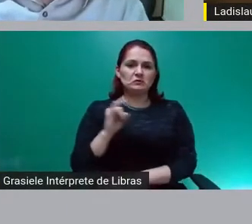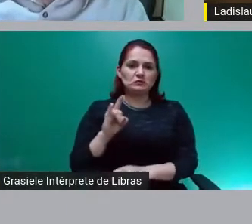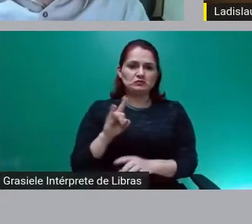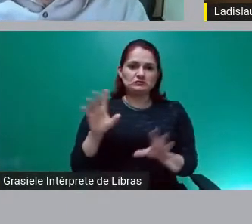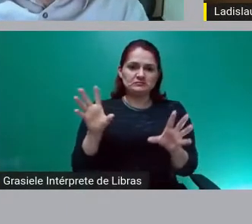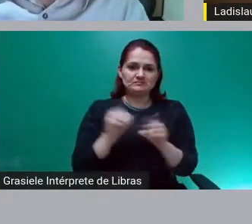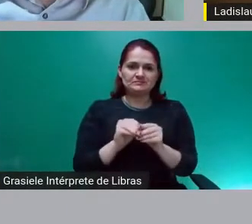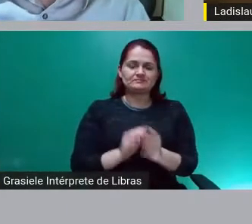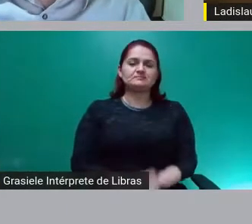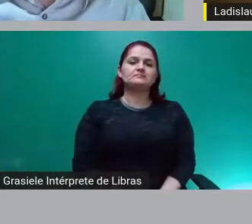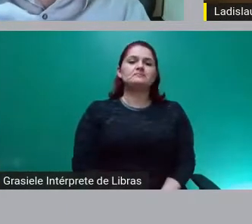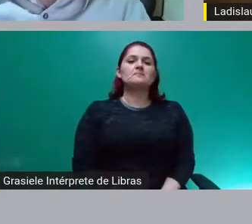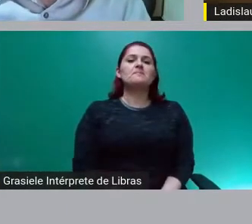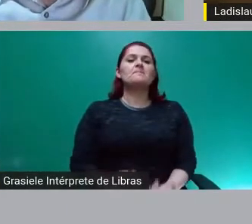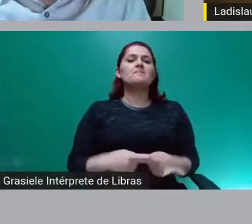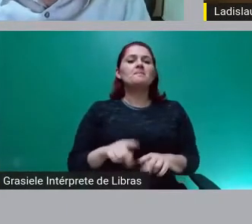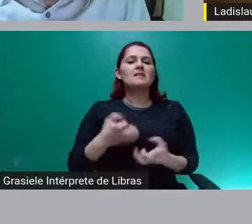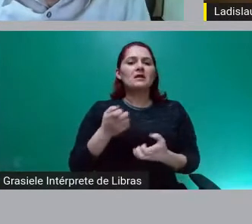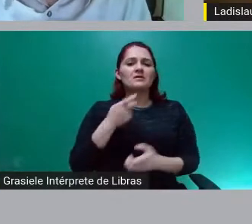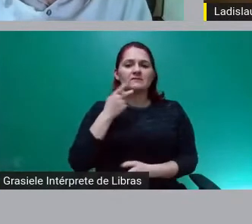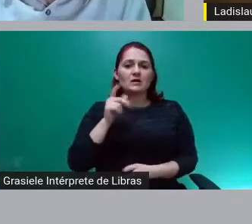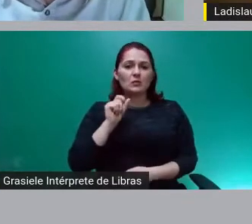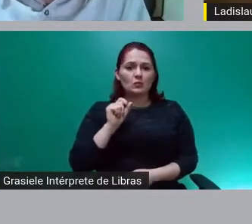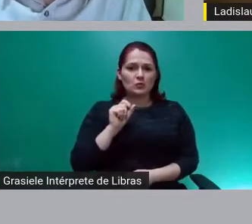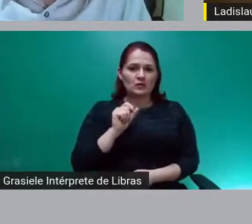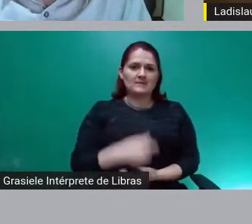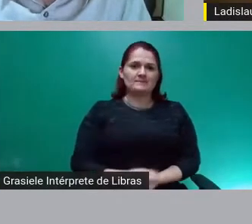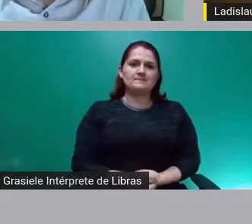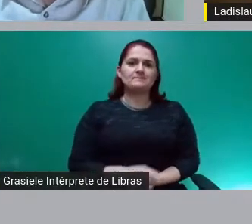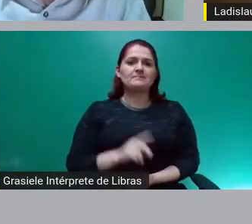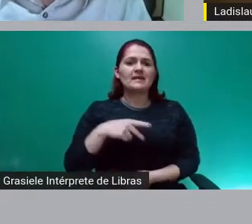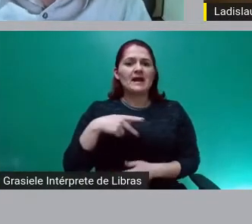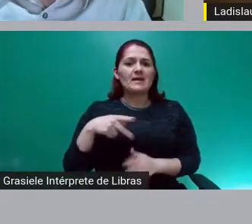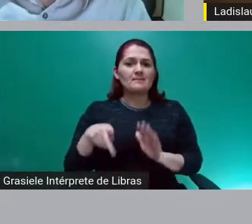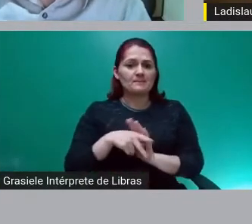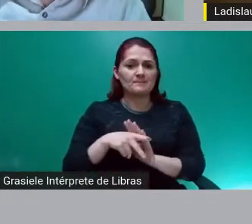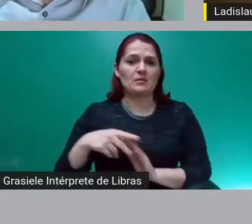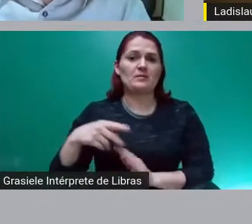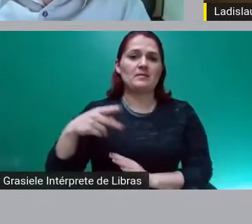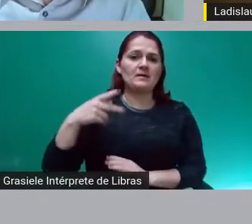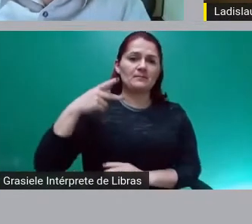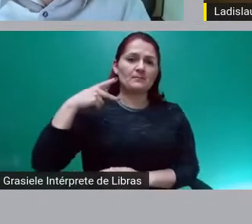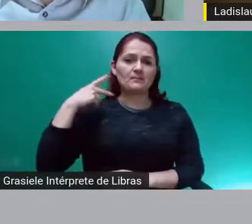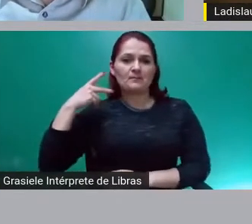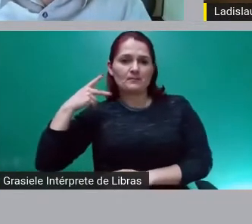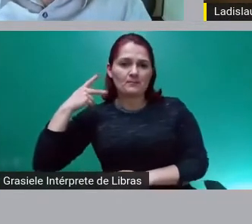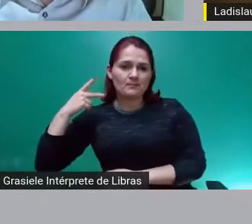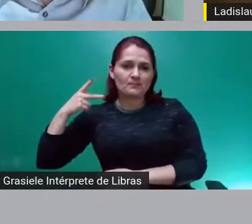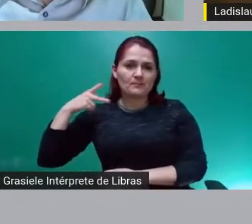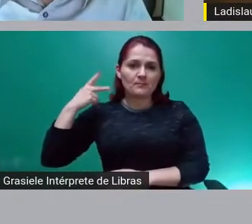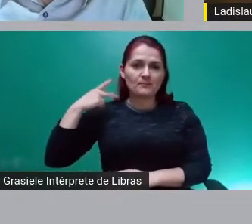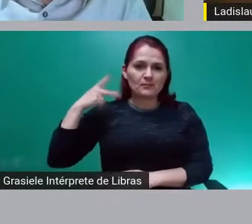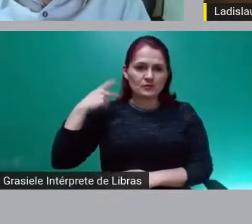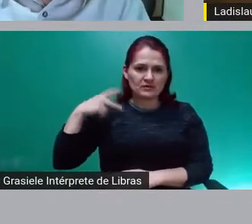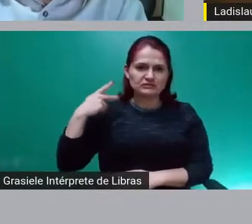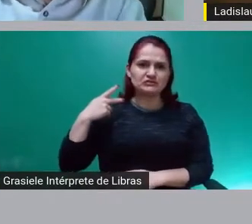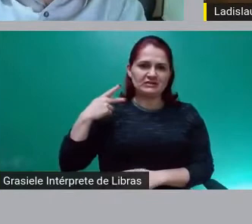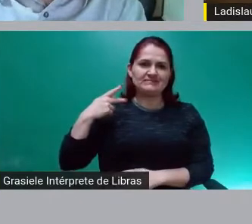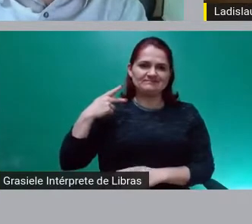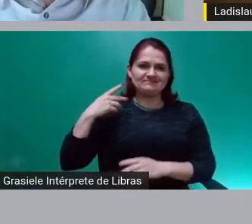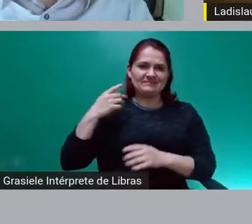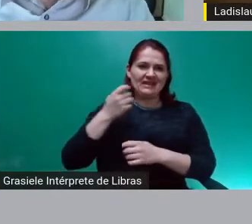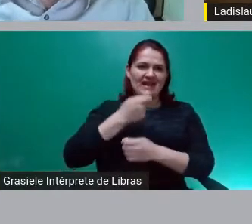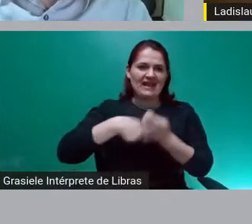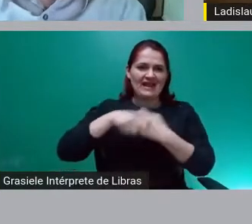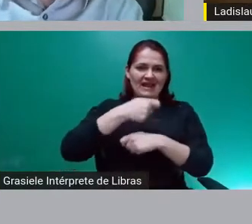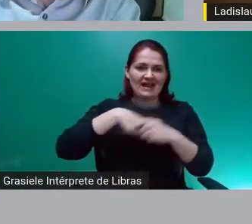Mas então, eu queria dizer o seguinte, que essa política macroeconômica, né, a rigor,